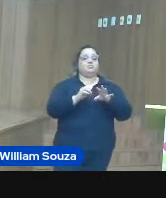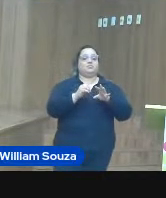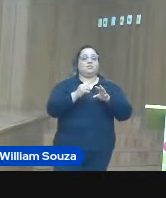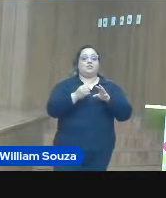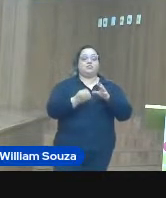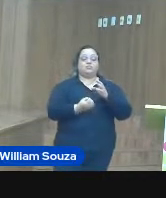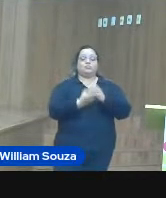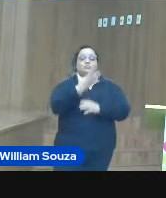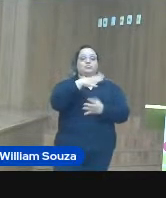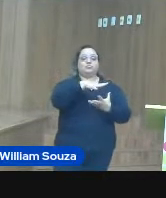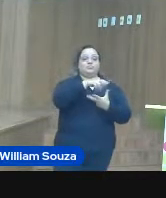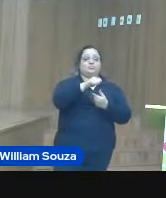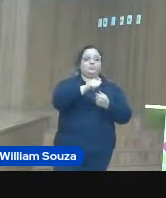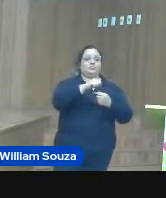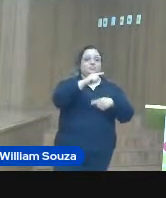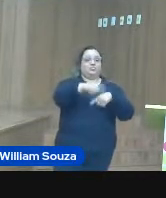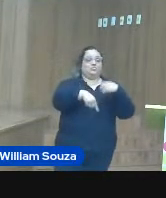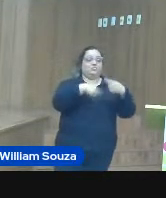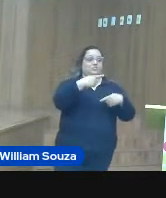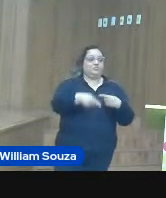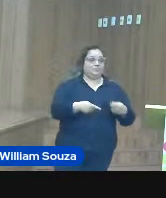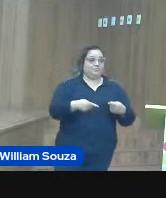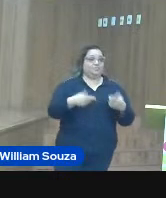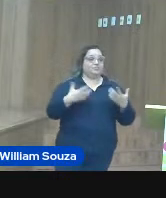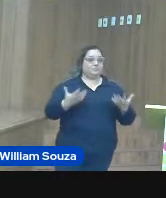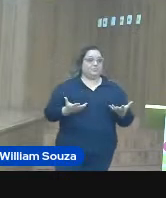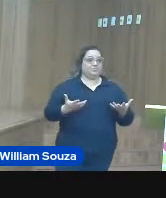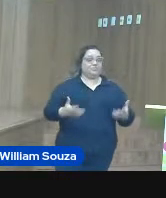matemática seria depois, a posteriori.